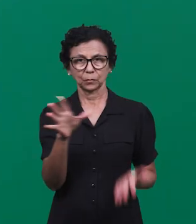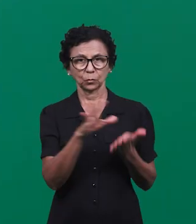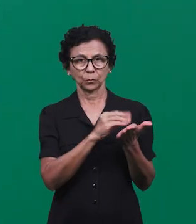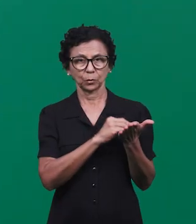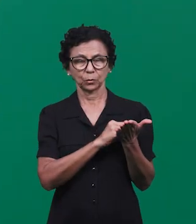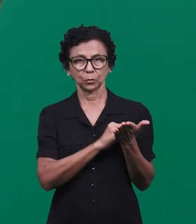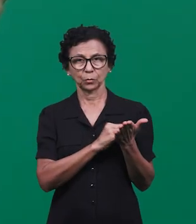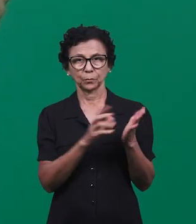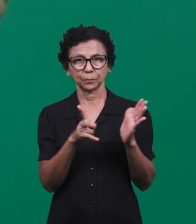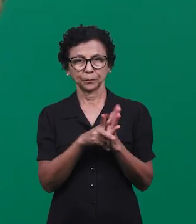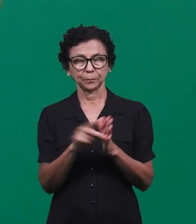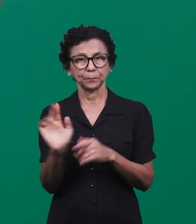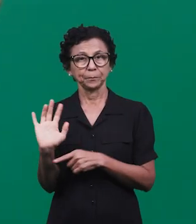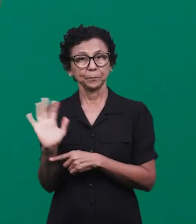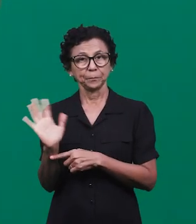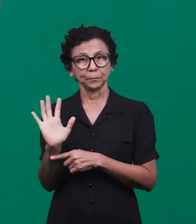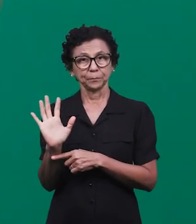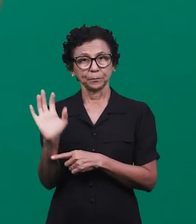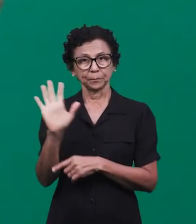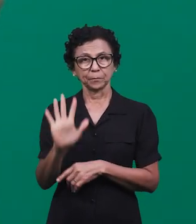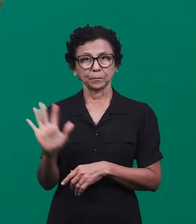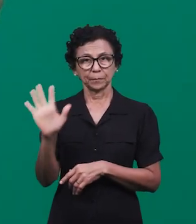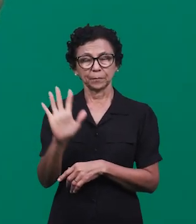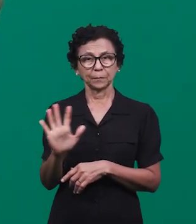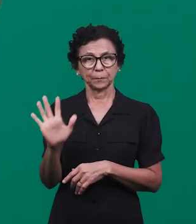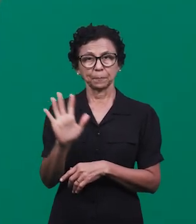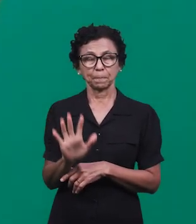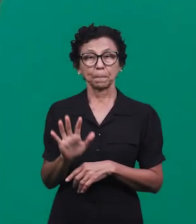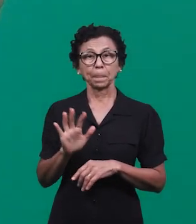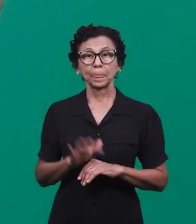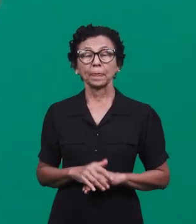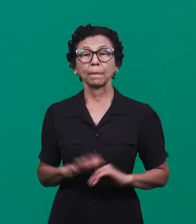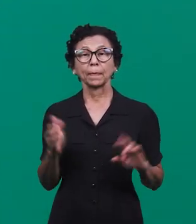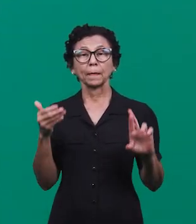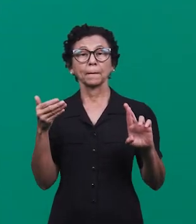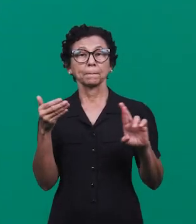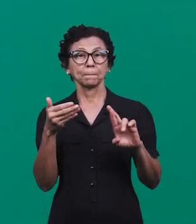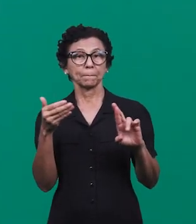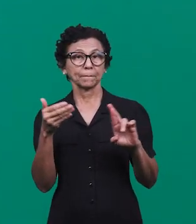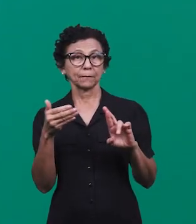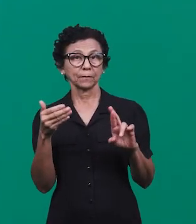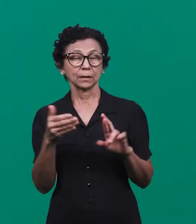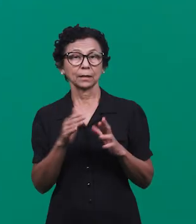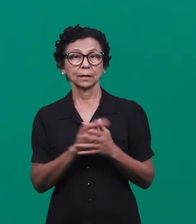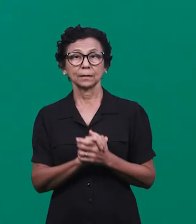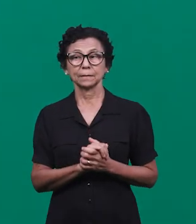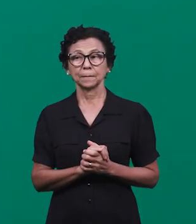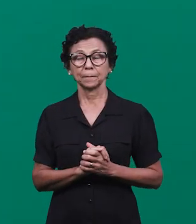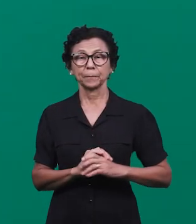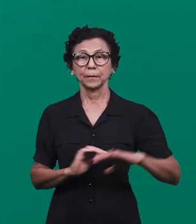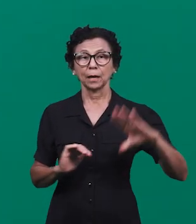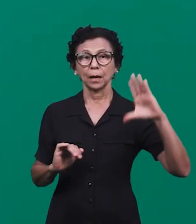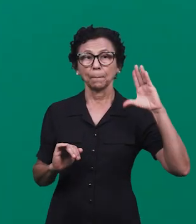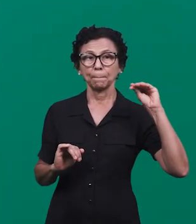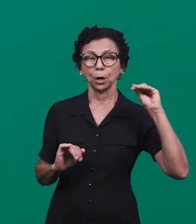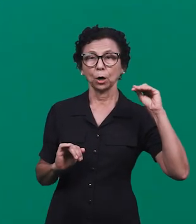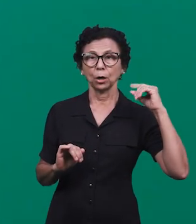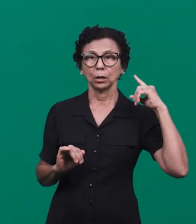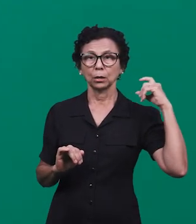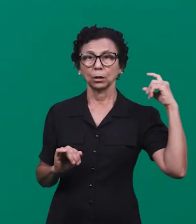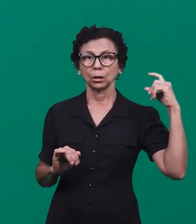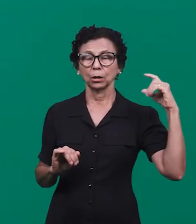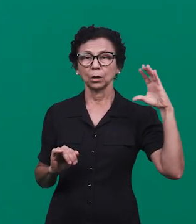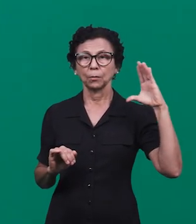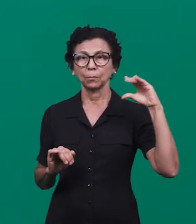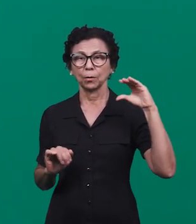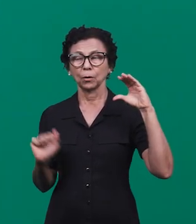Então, é do próprio slide. Por quê? Nós vamos fazer referência com estes botões, né, acionadores, nós